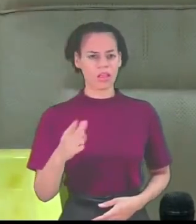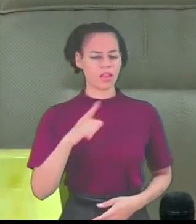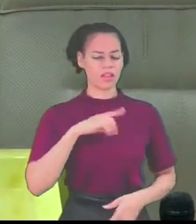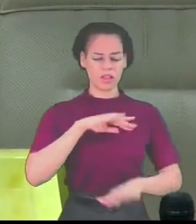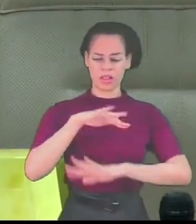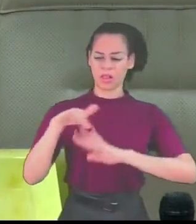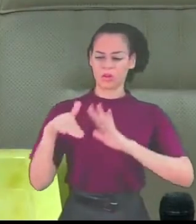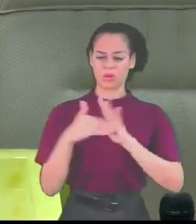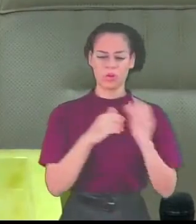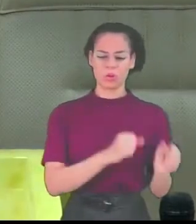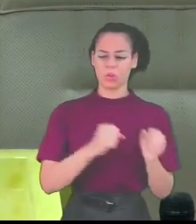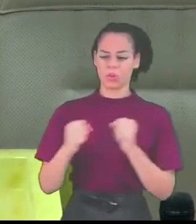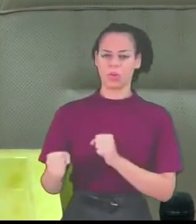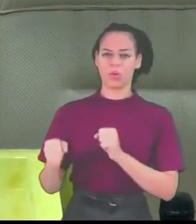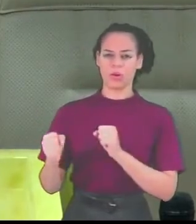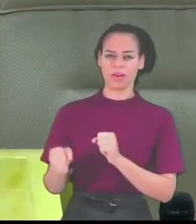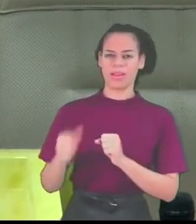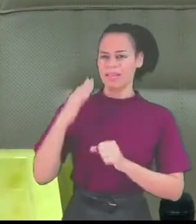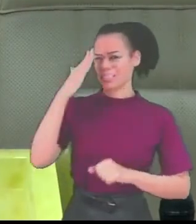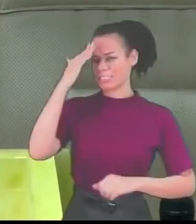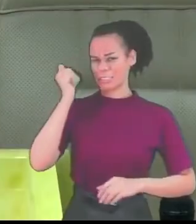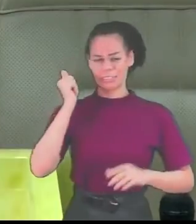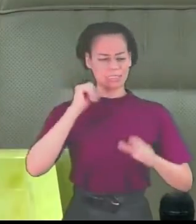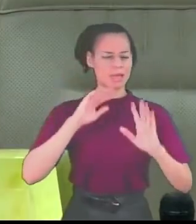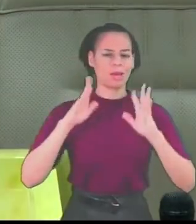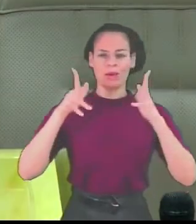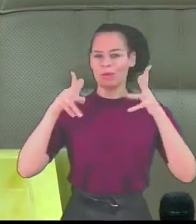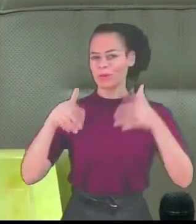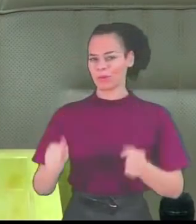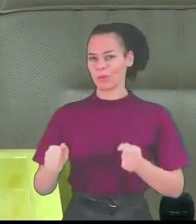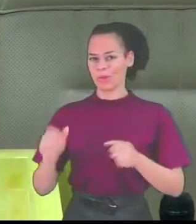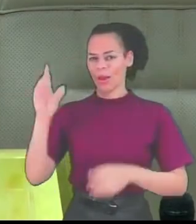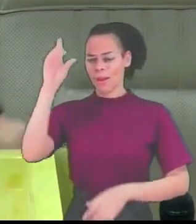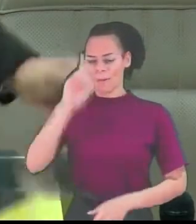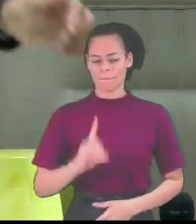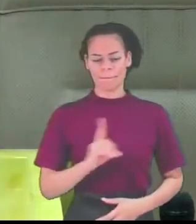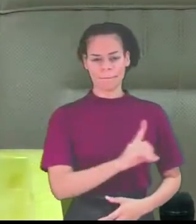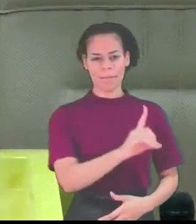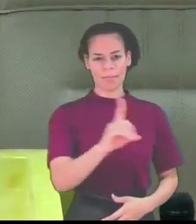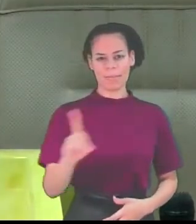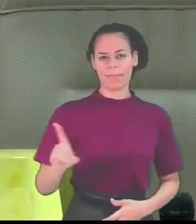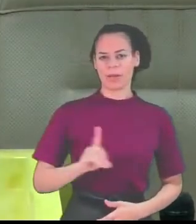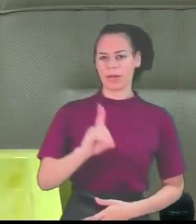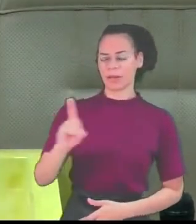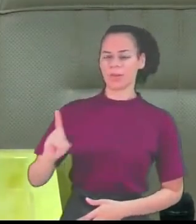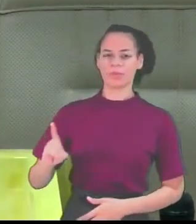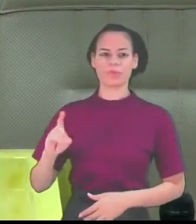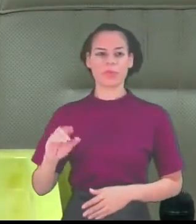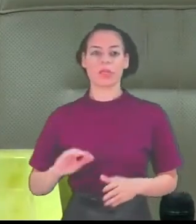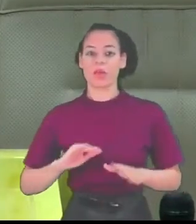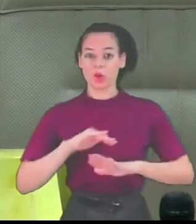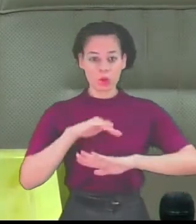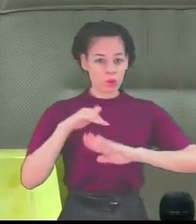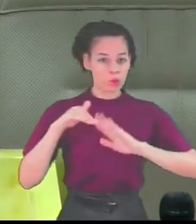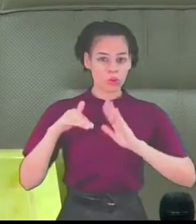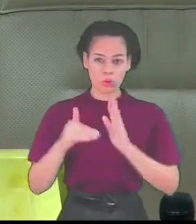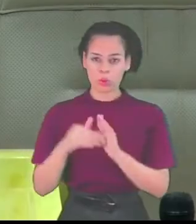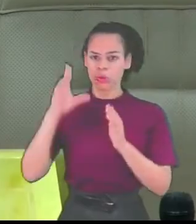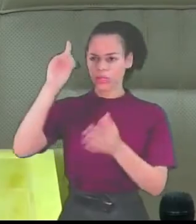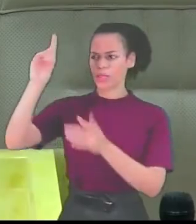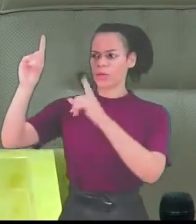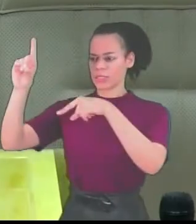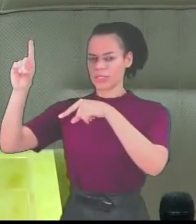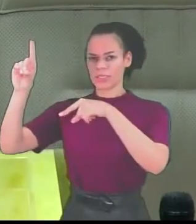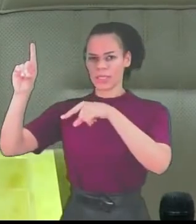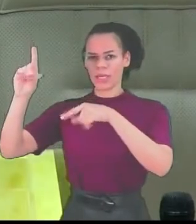ele é onisciente ele é onipresente tudo que Deus é o filho é